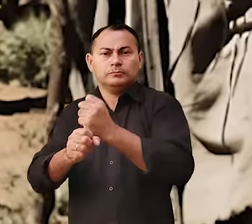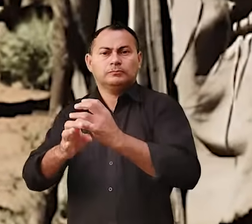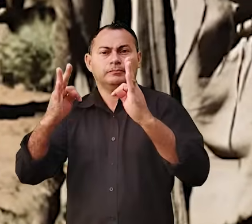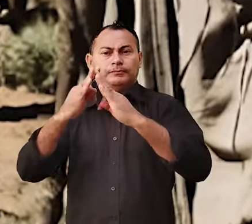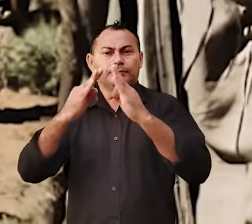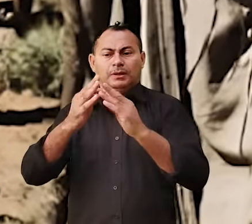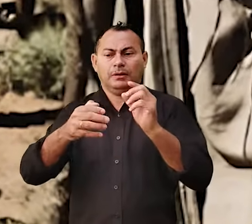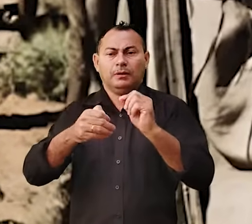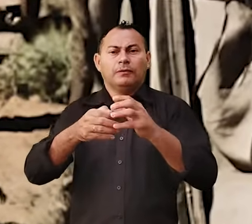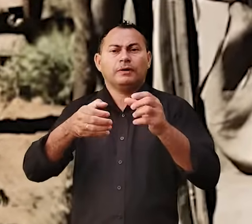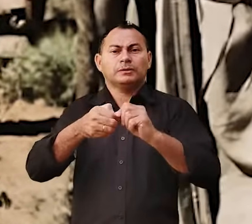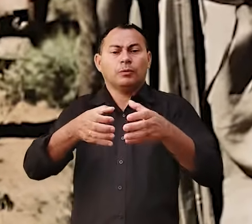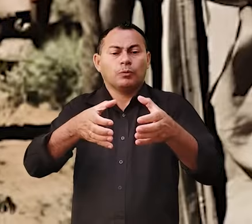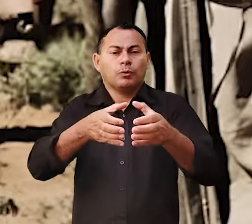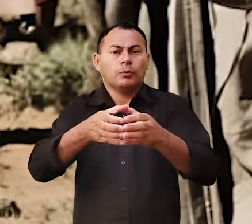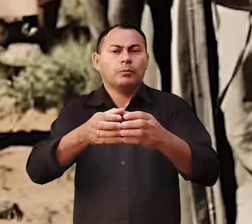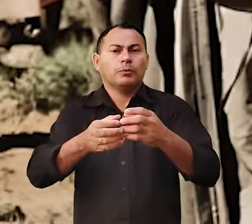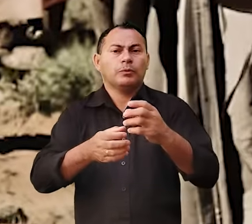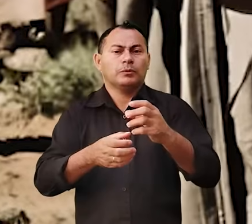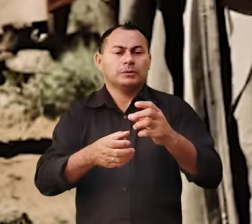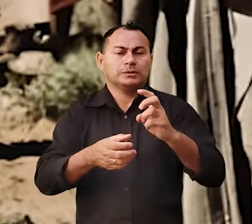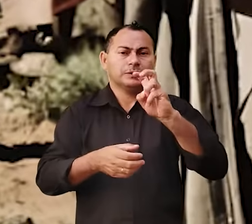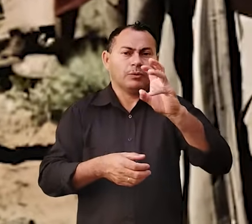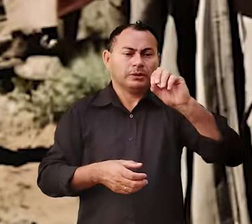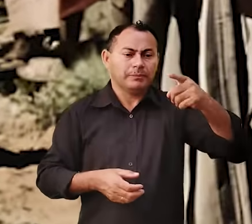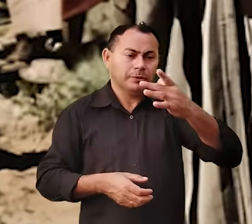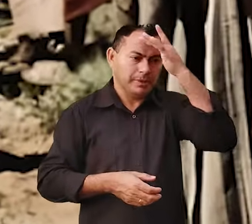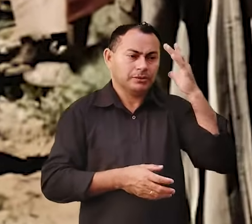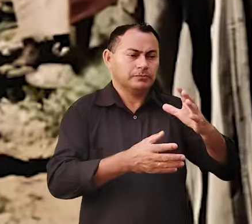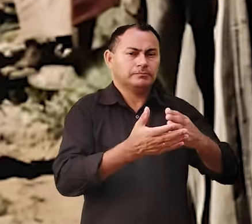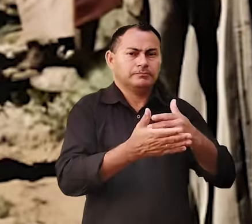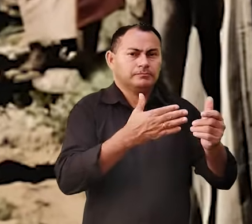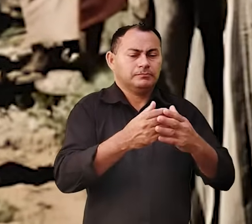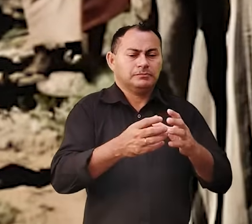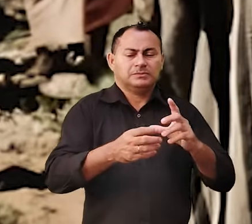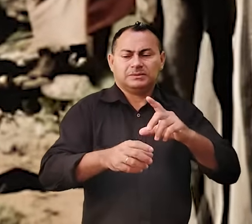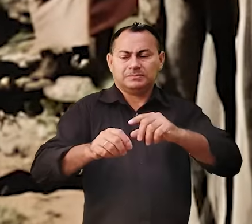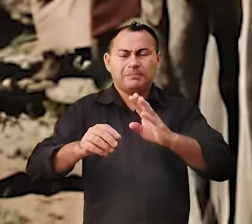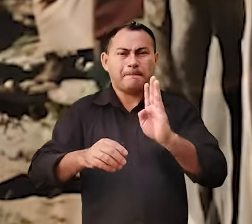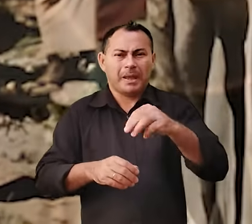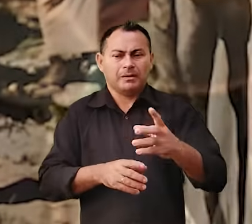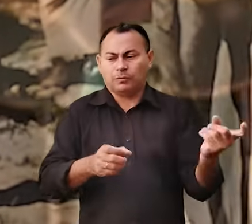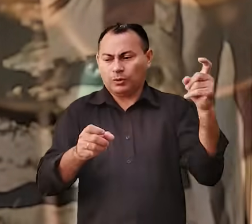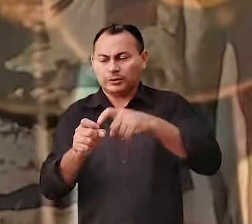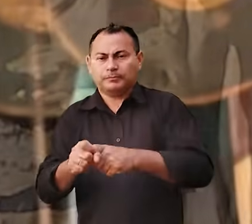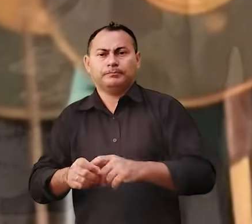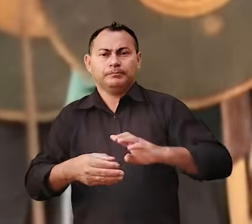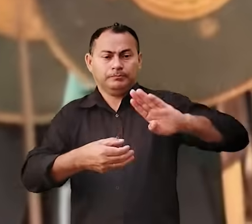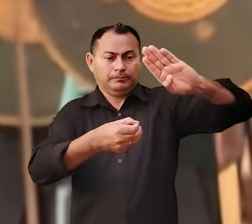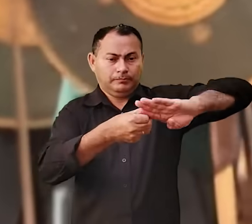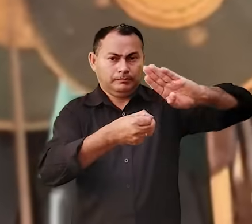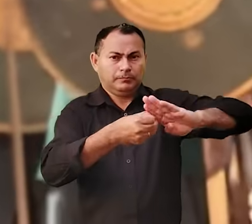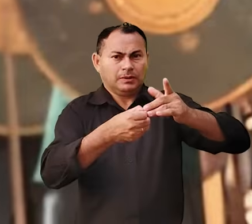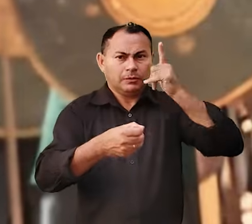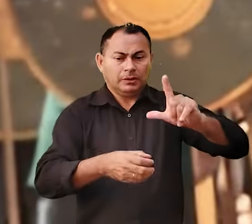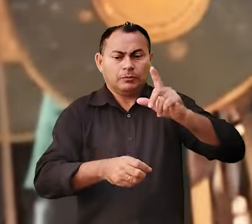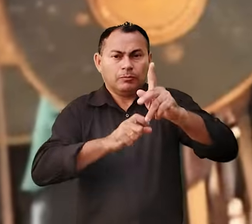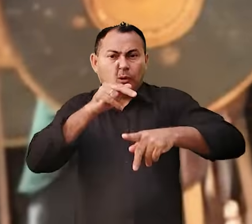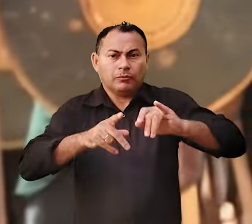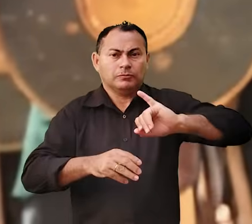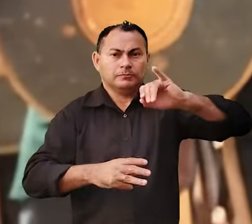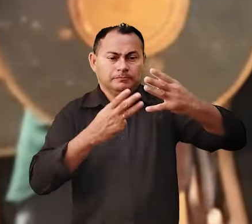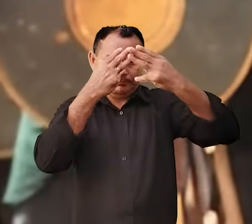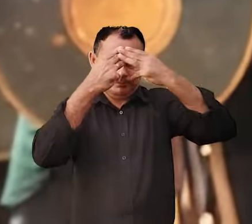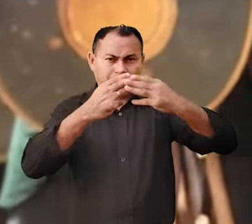templo, formava um grupo de 50.000 exilados, refugiados, sem qualquer posse. Quando os babilônios conquistaram o povo de